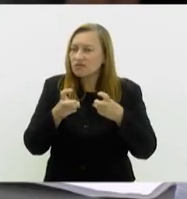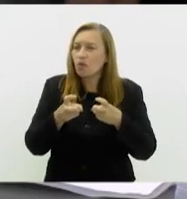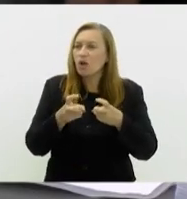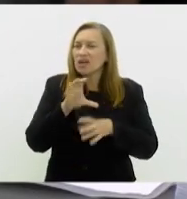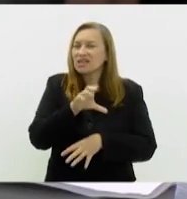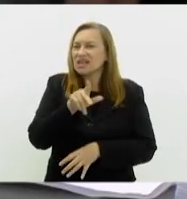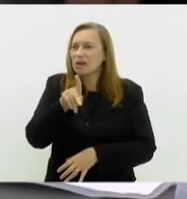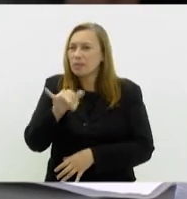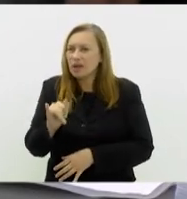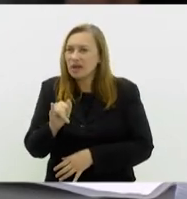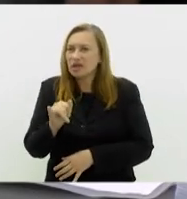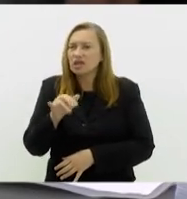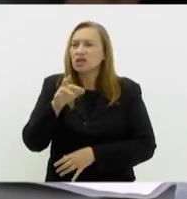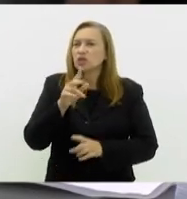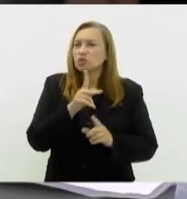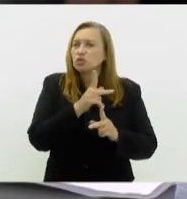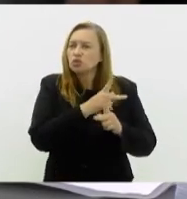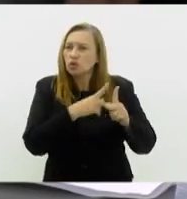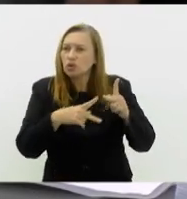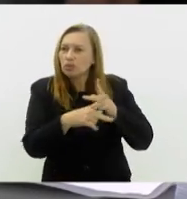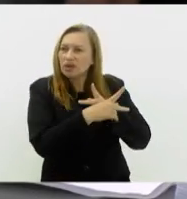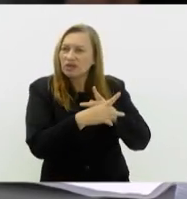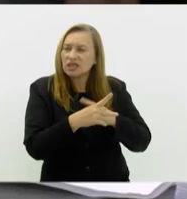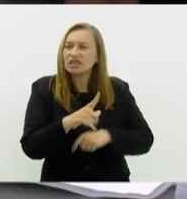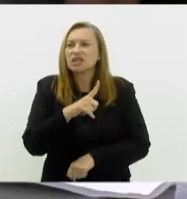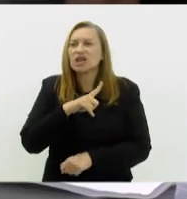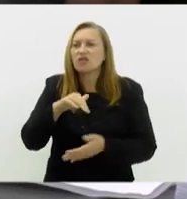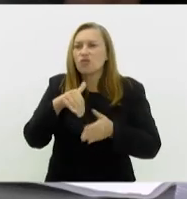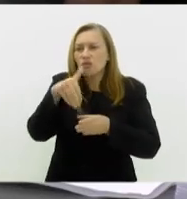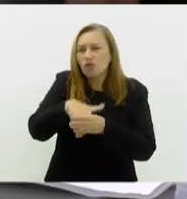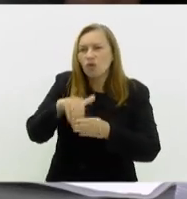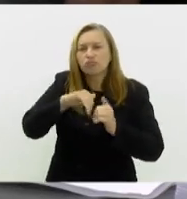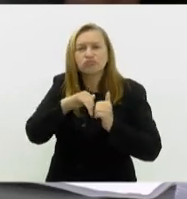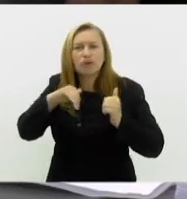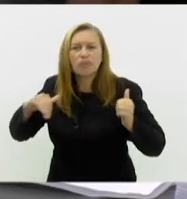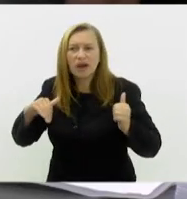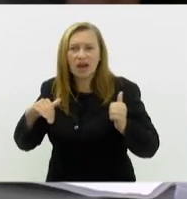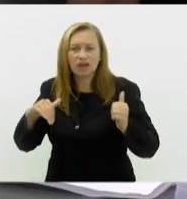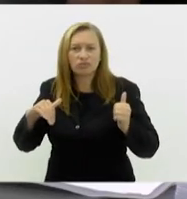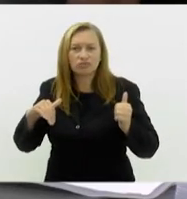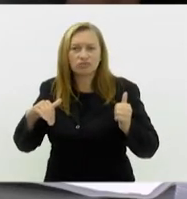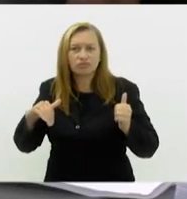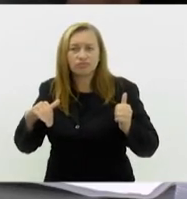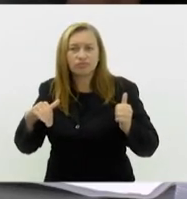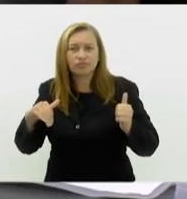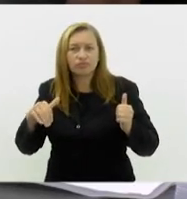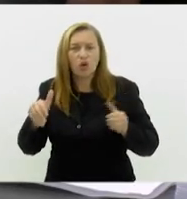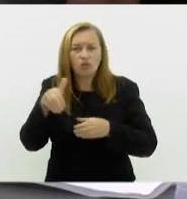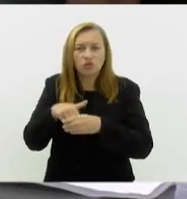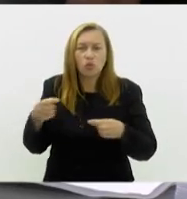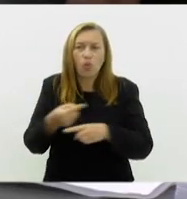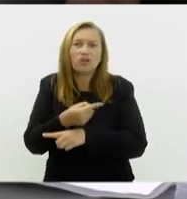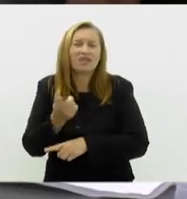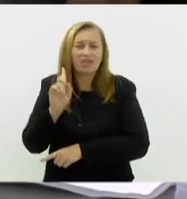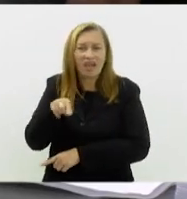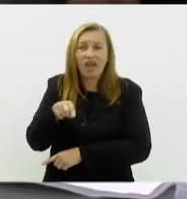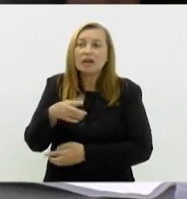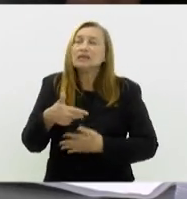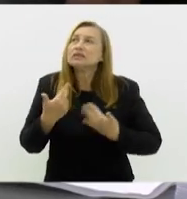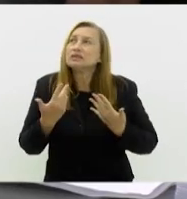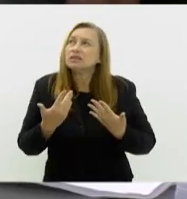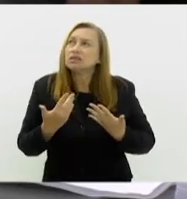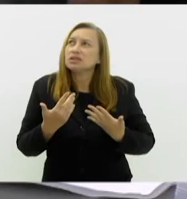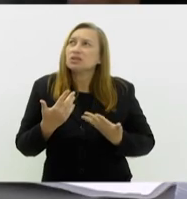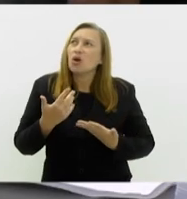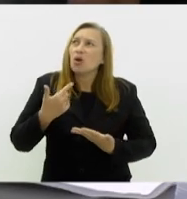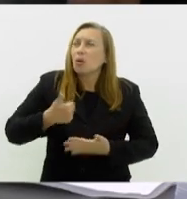por exemplo do Rio previdência teve um voto inseparado divergente né Eh isso eu